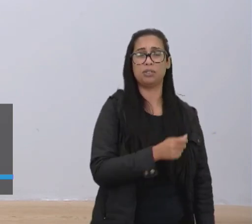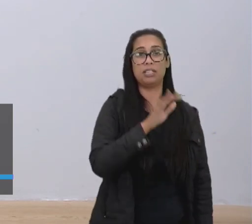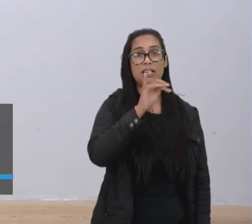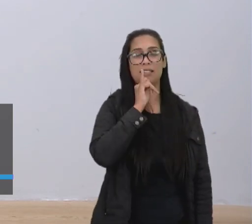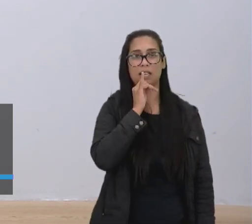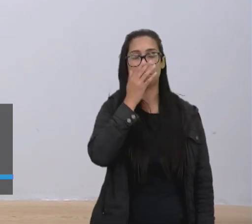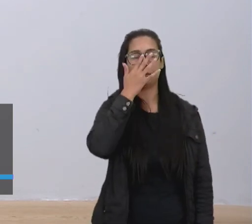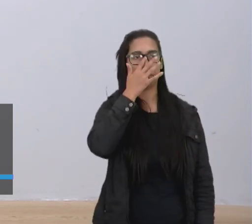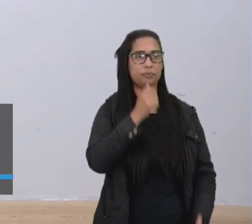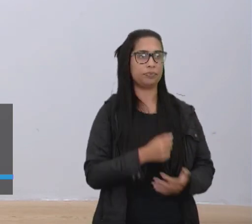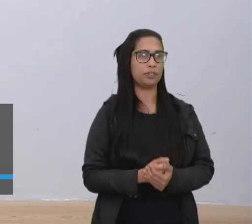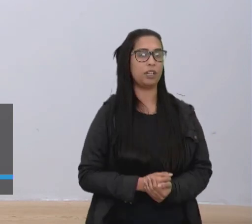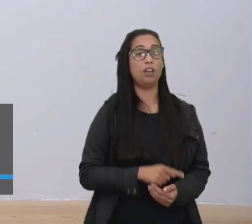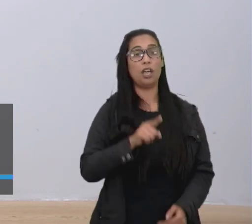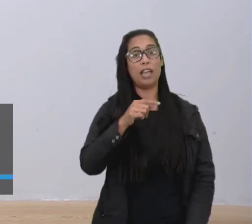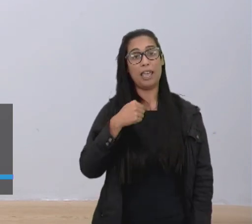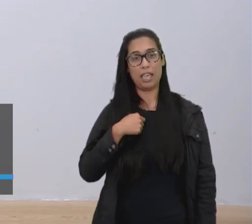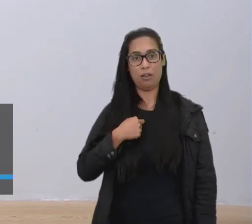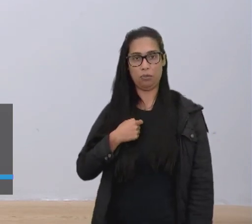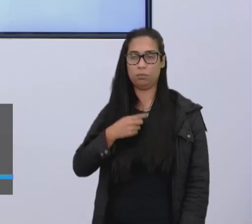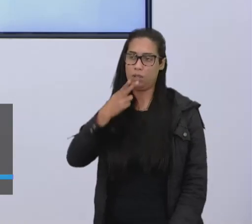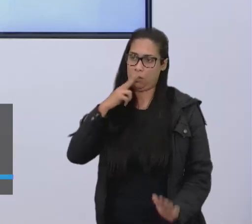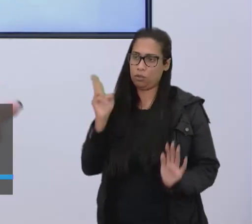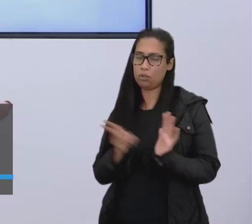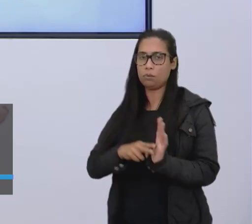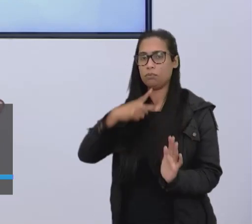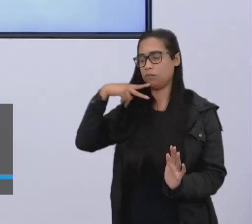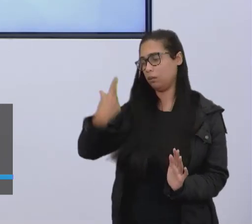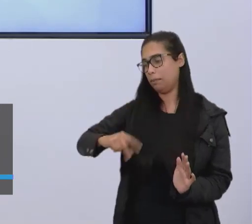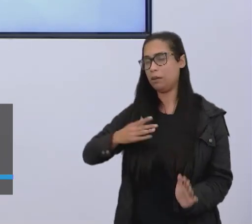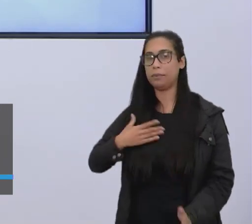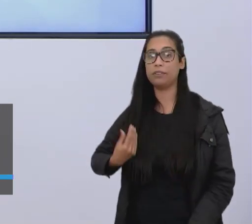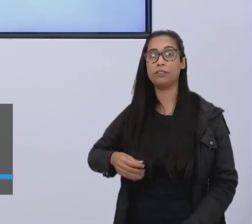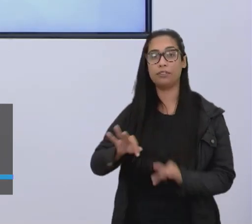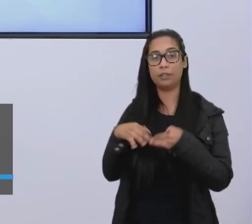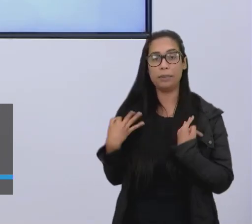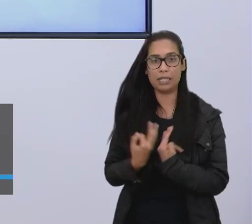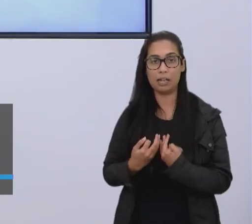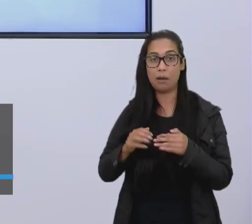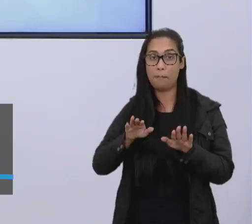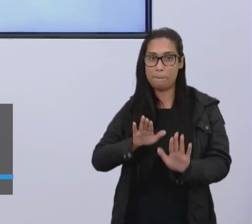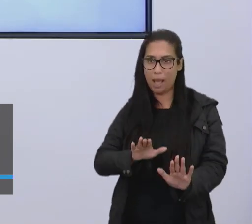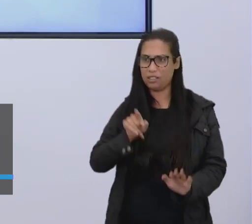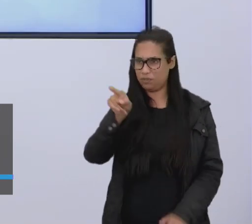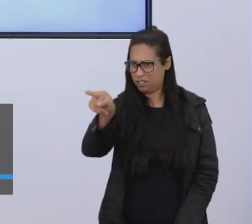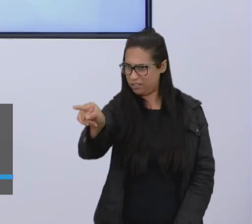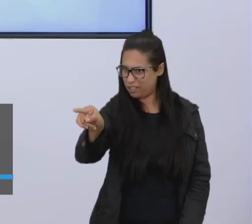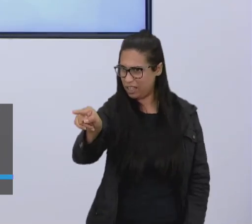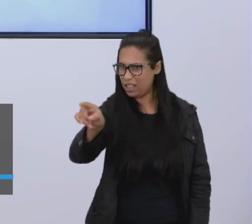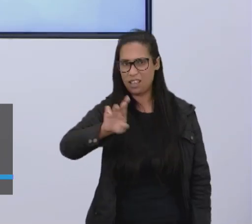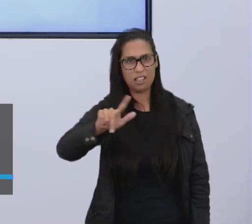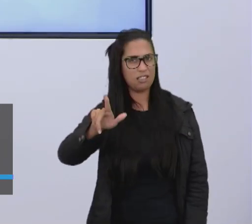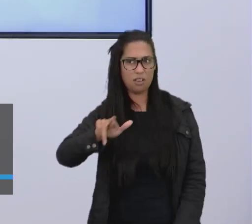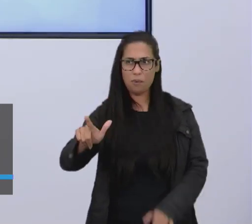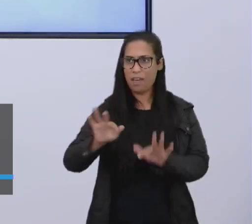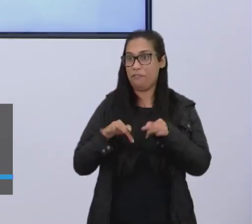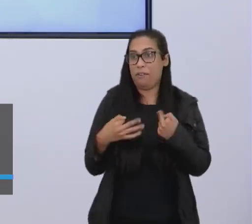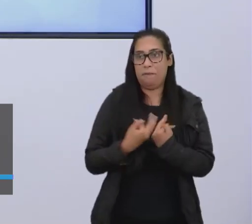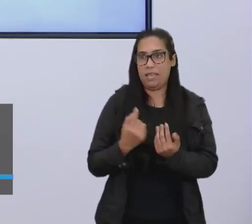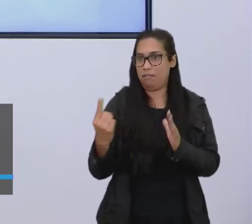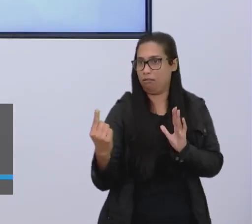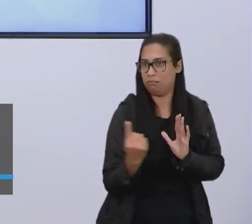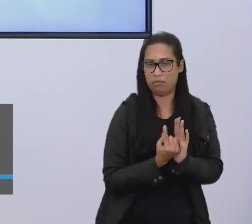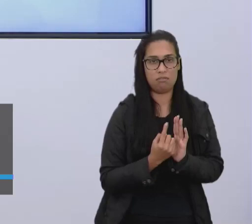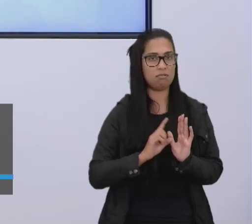mas você não pode falar mal da minha família? É meio que essa ideia. Porque eles tiveram essa junção dentro desse bairro. Eles